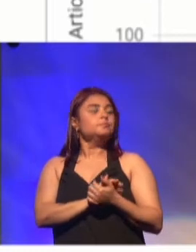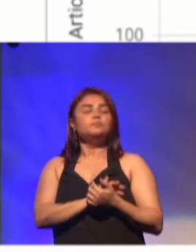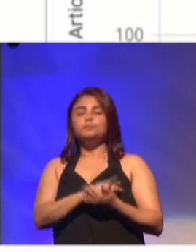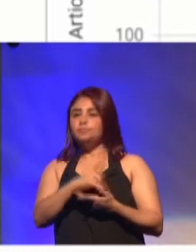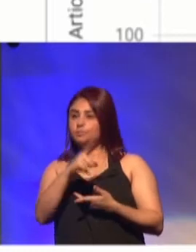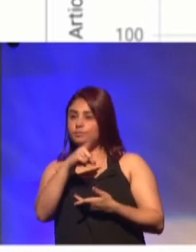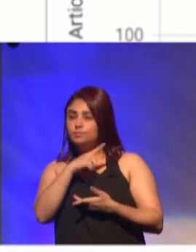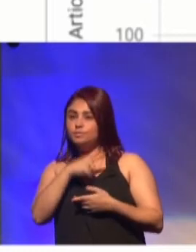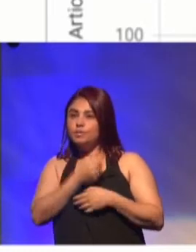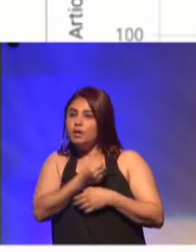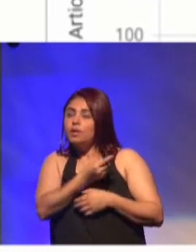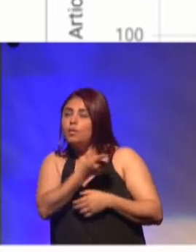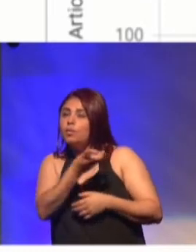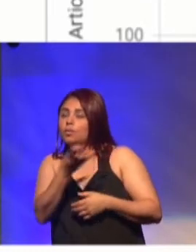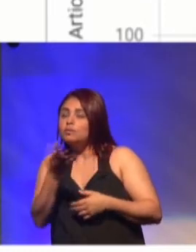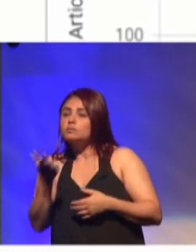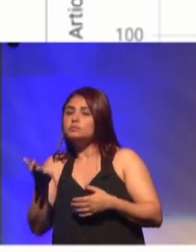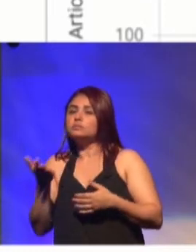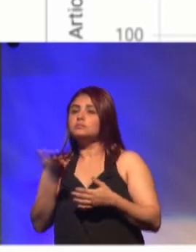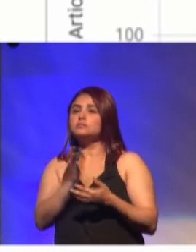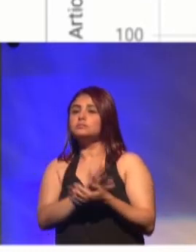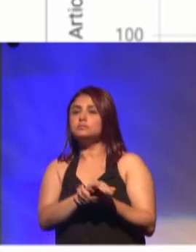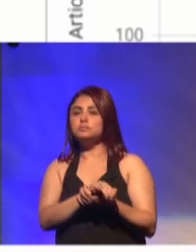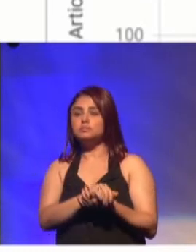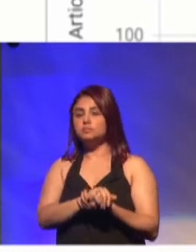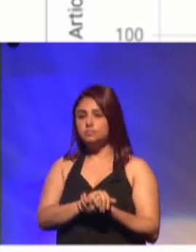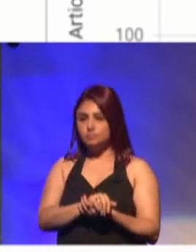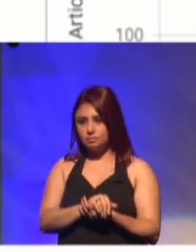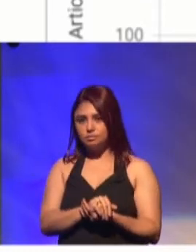é a quantidade de